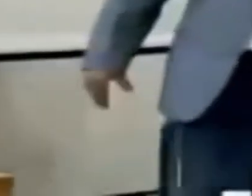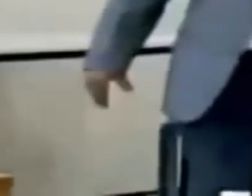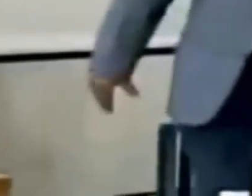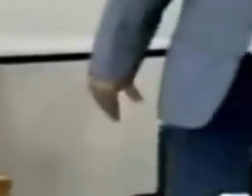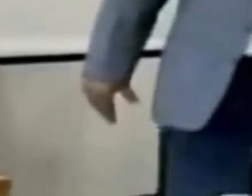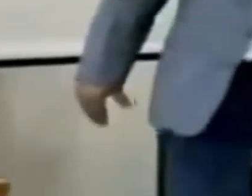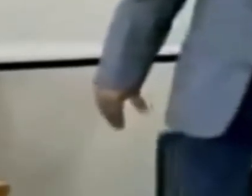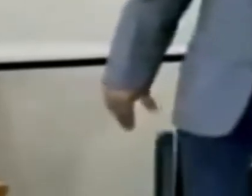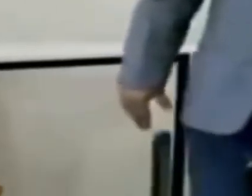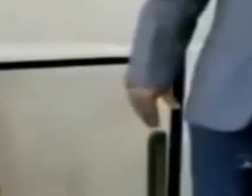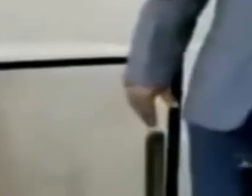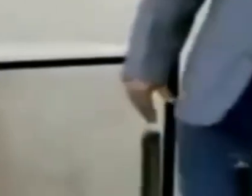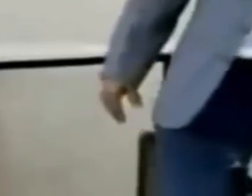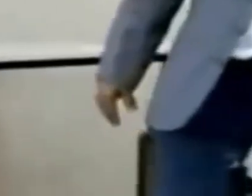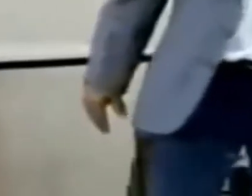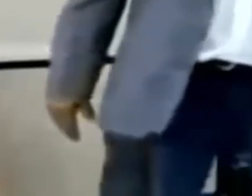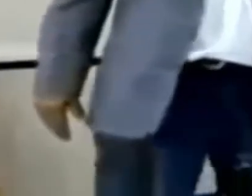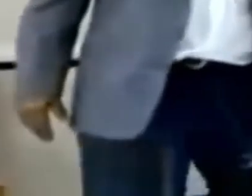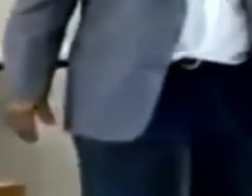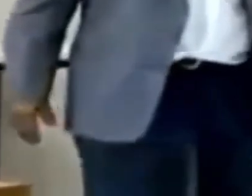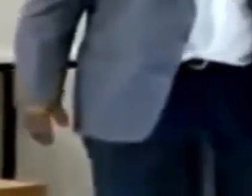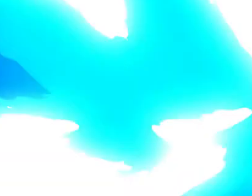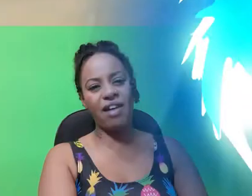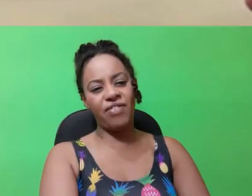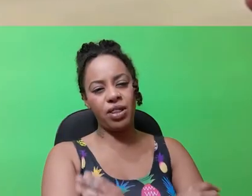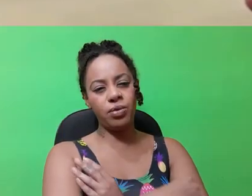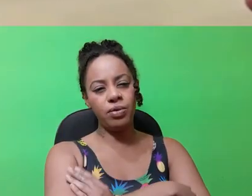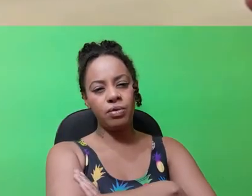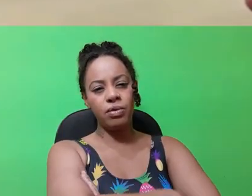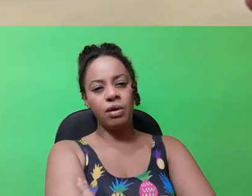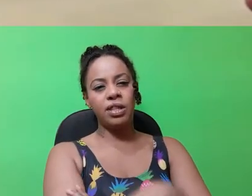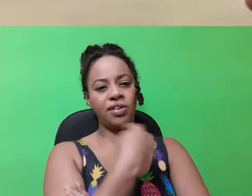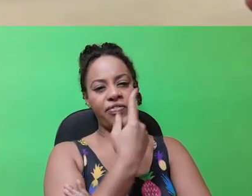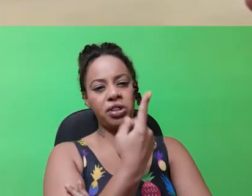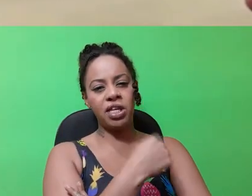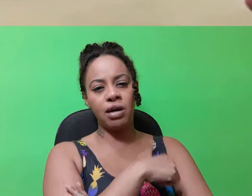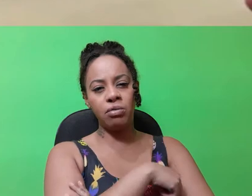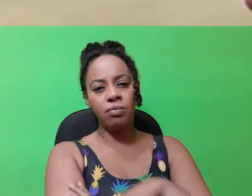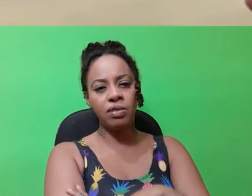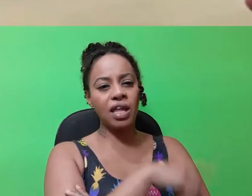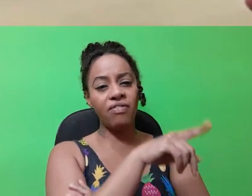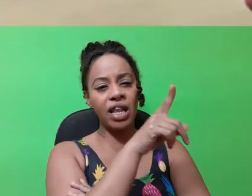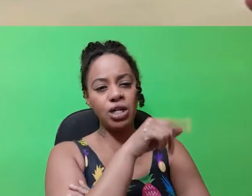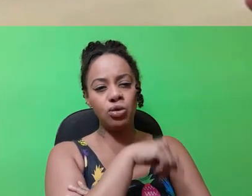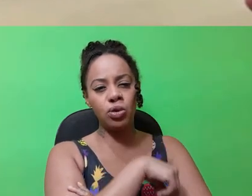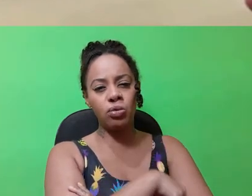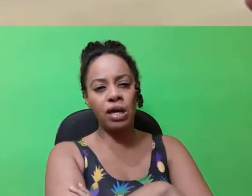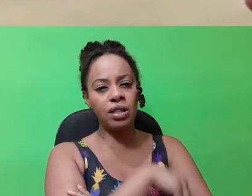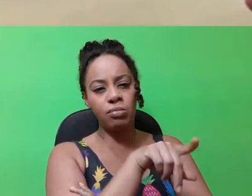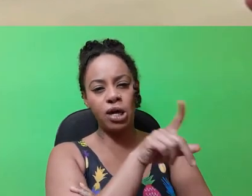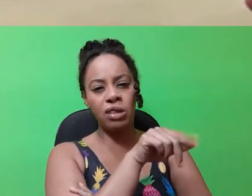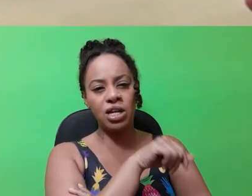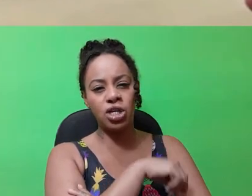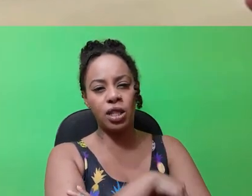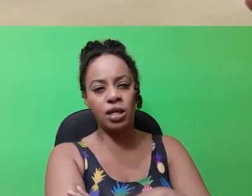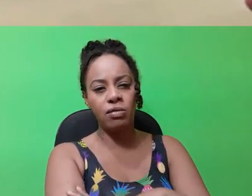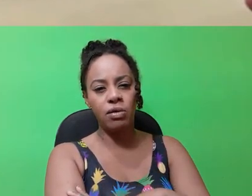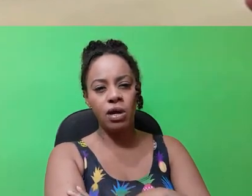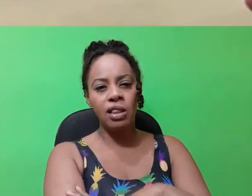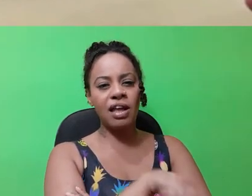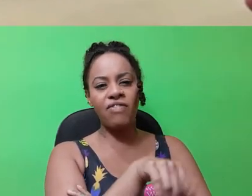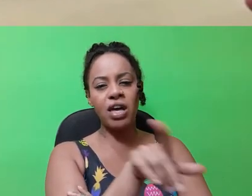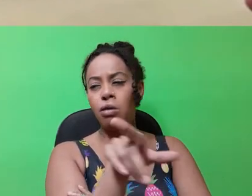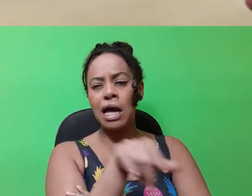Filha da puta! Para com essa porra aí! Tá vendo? Se fosse eu, tava lá junto com eles no meio da